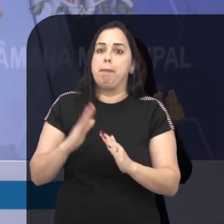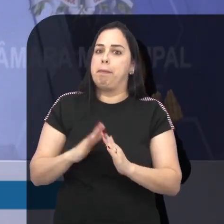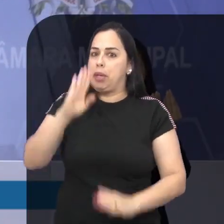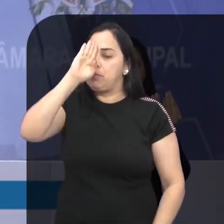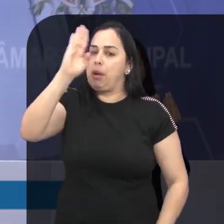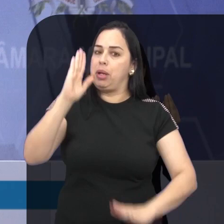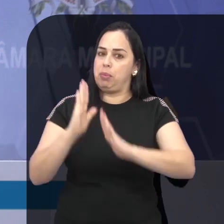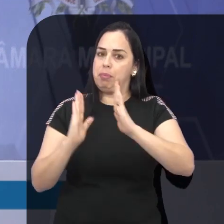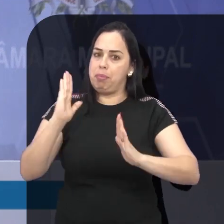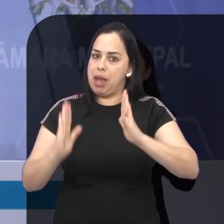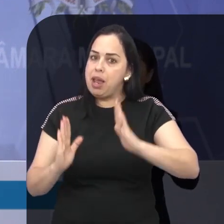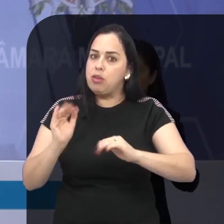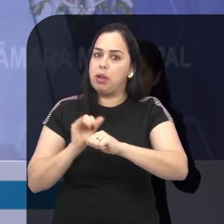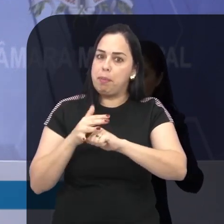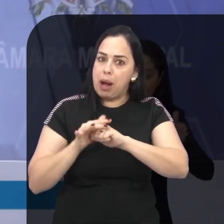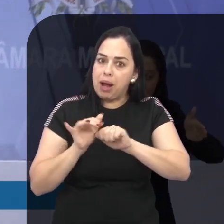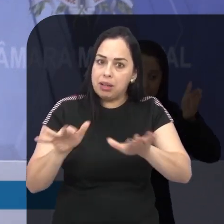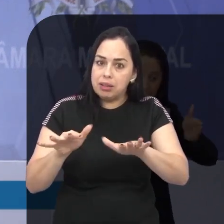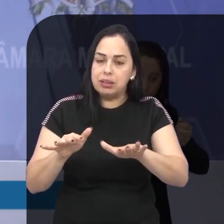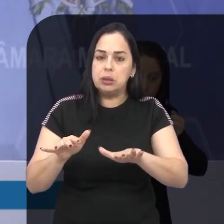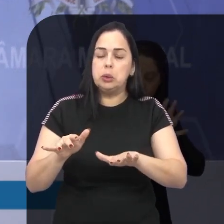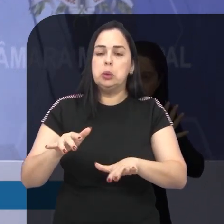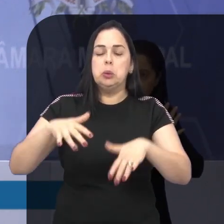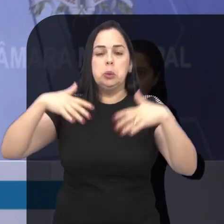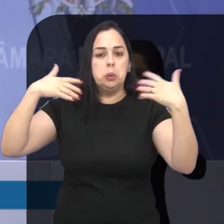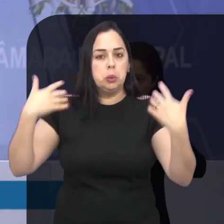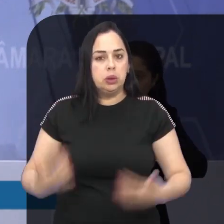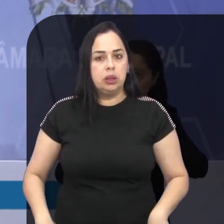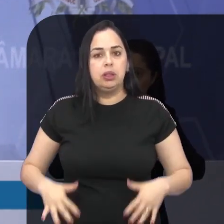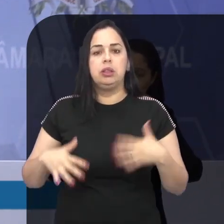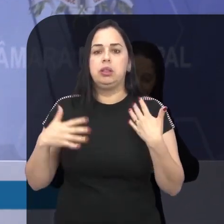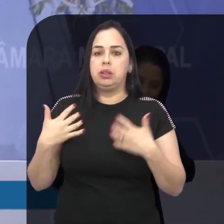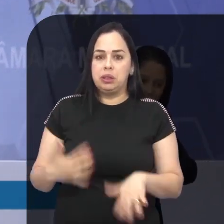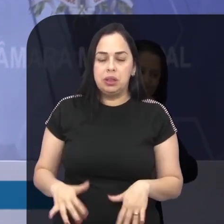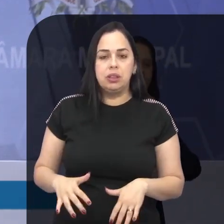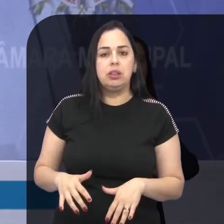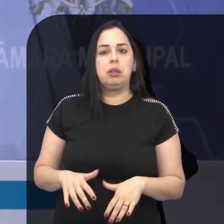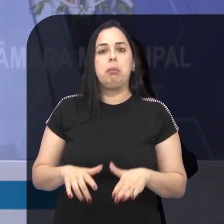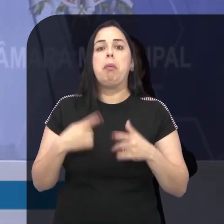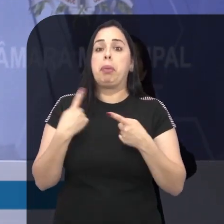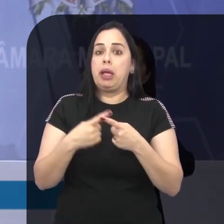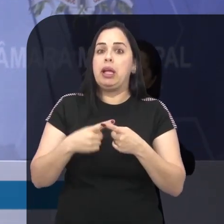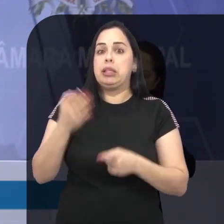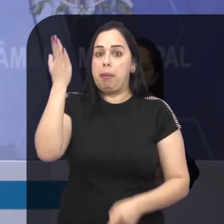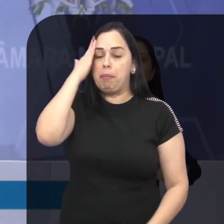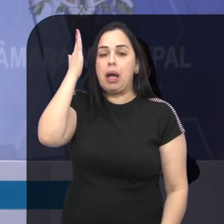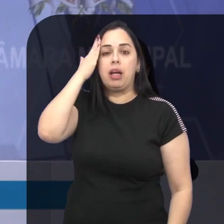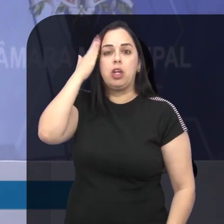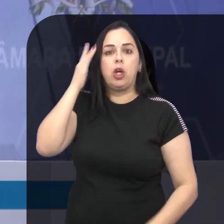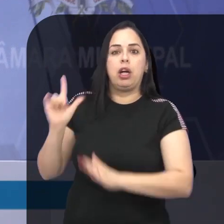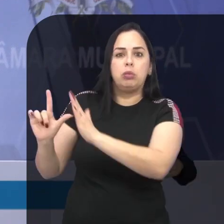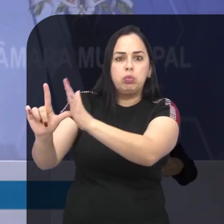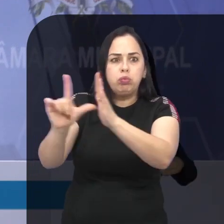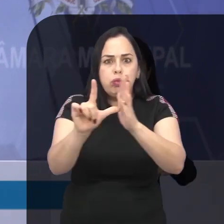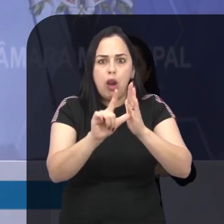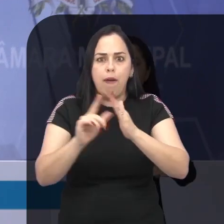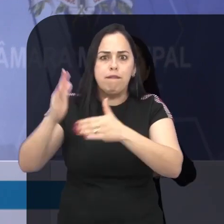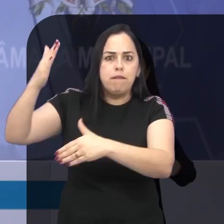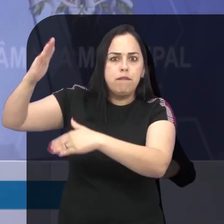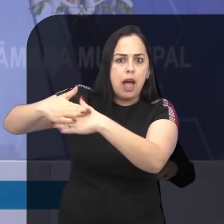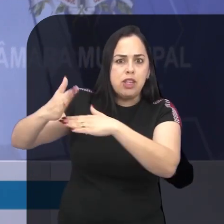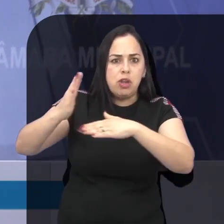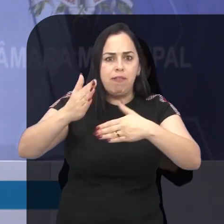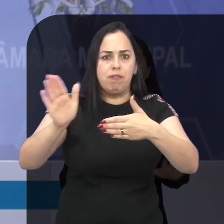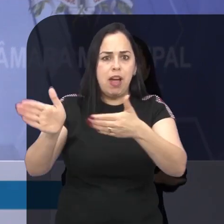de pandemia. Mesmo no sacrifício, né, dos comércios, nós tínhamos